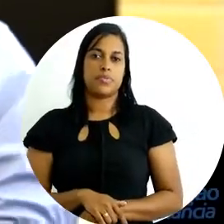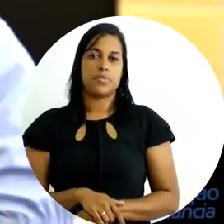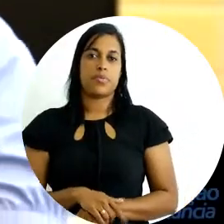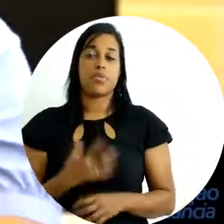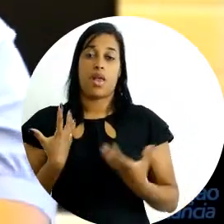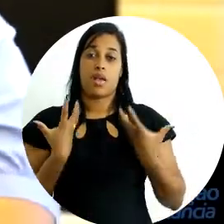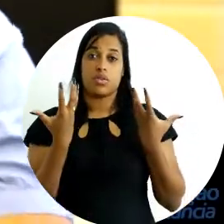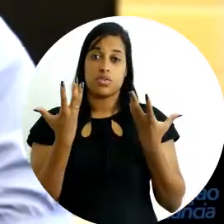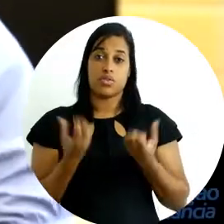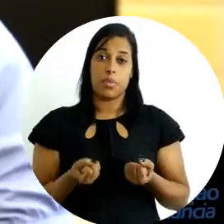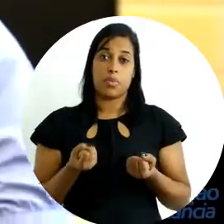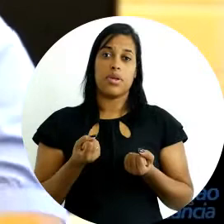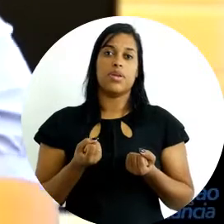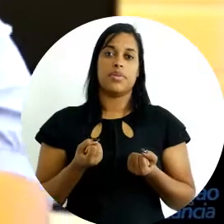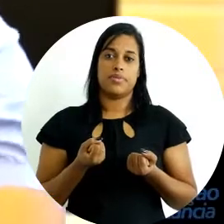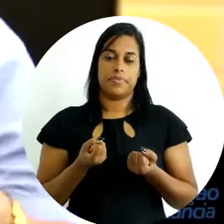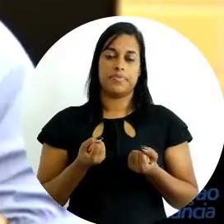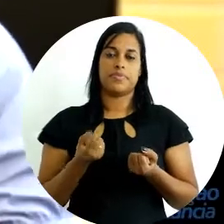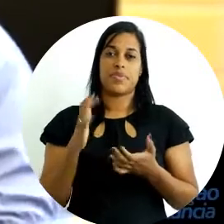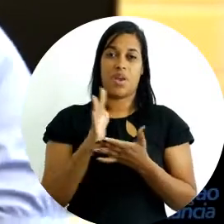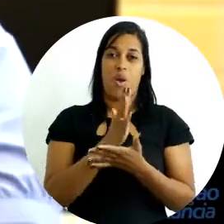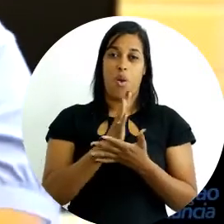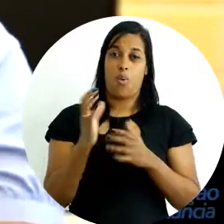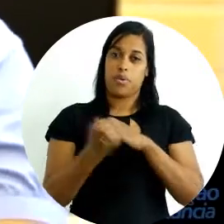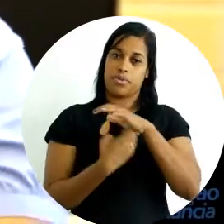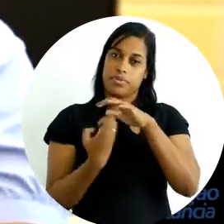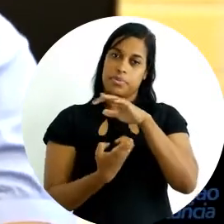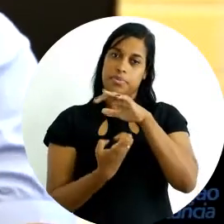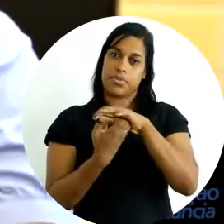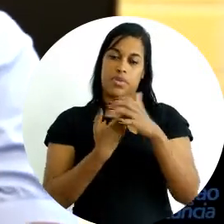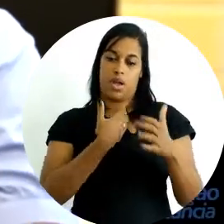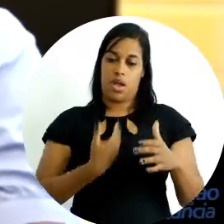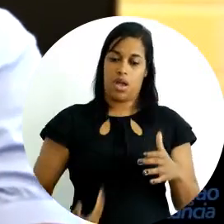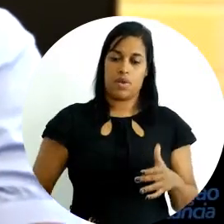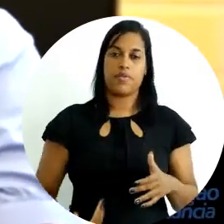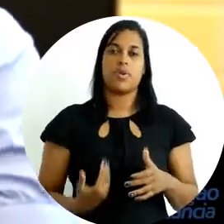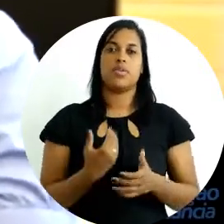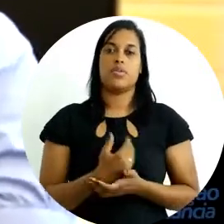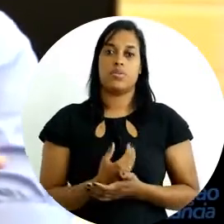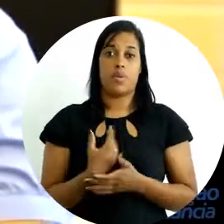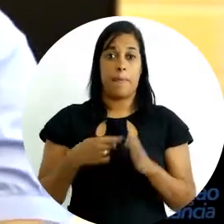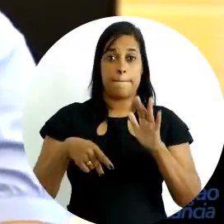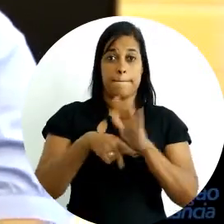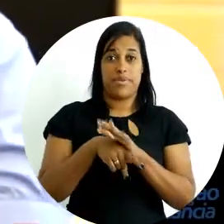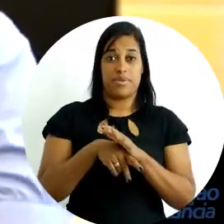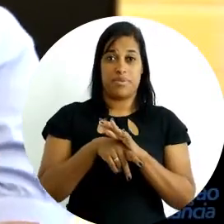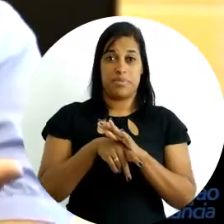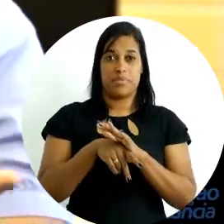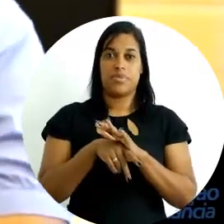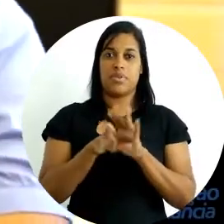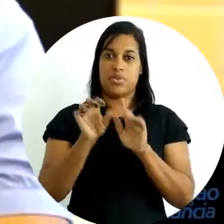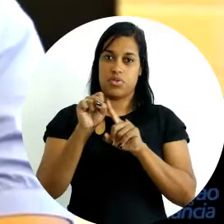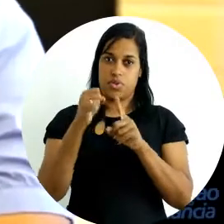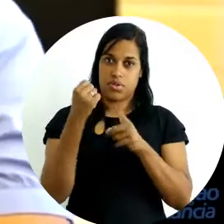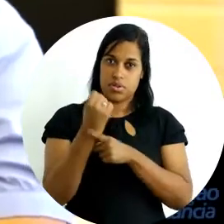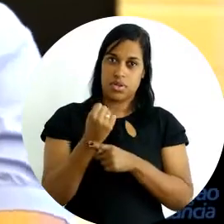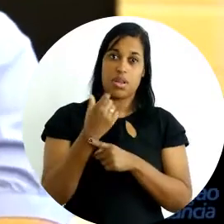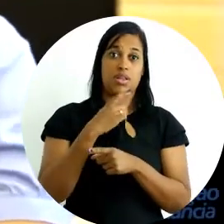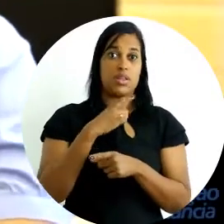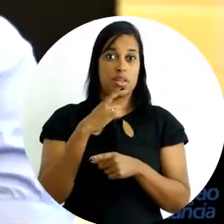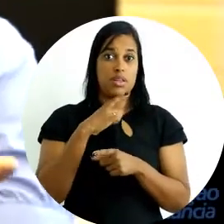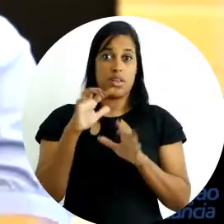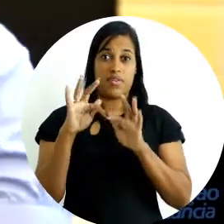para eles poderem assumir os cargos burocráticos dentro da própria colônia, que foi uma demanda